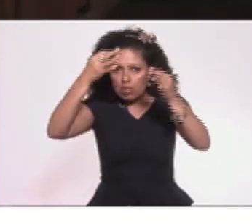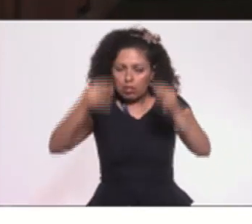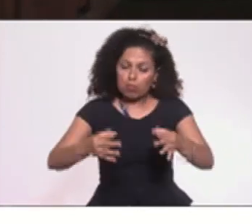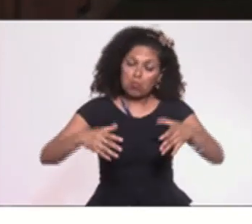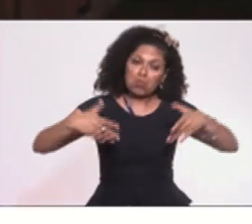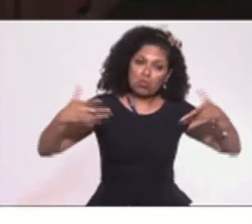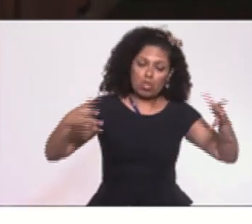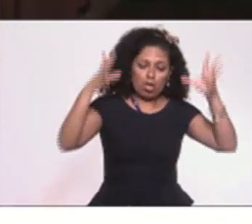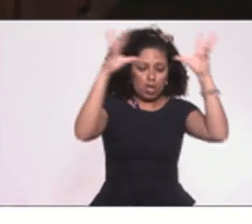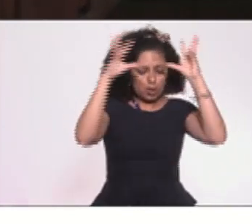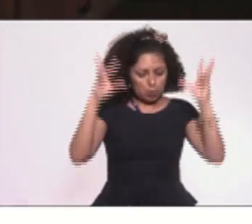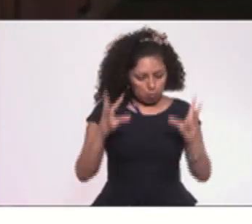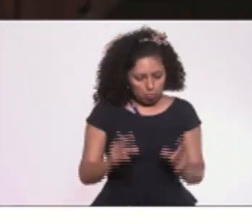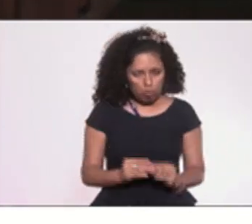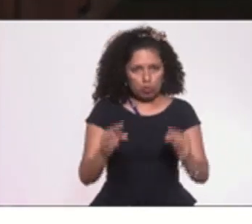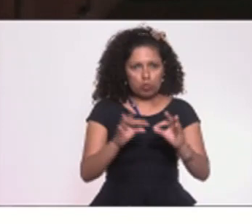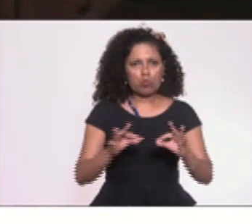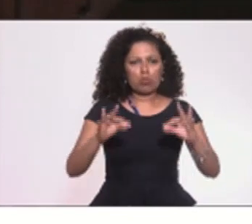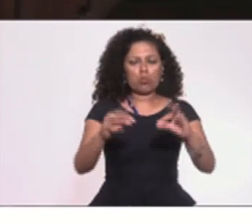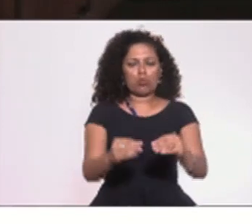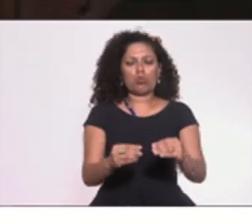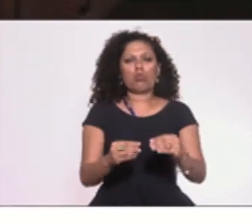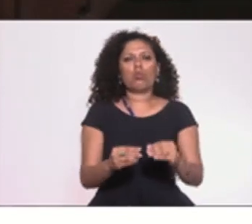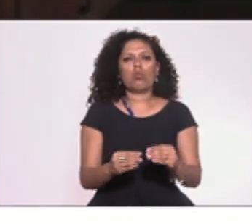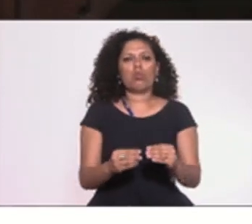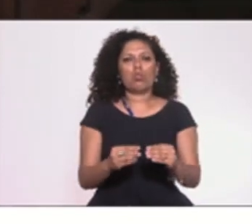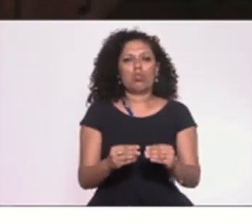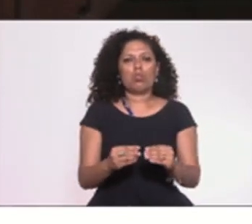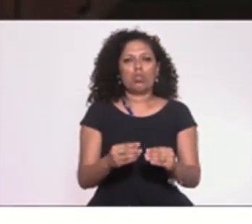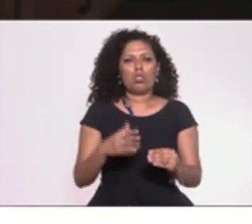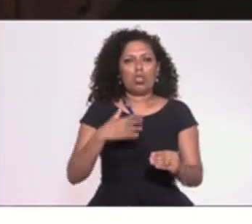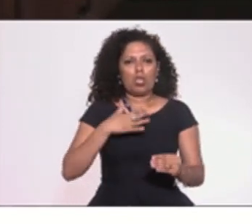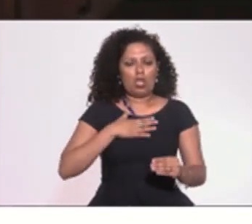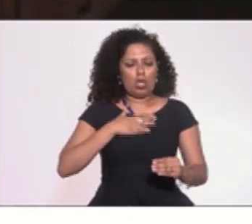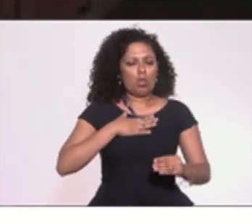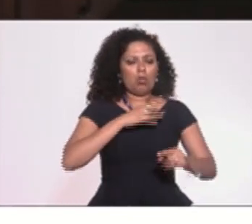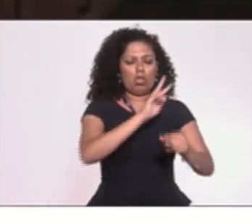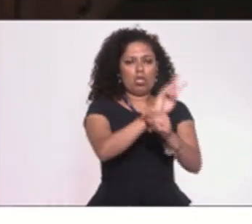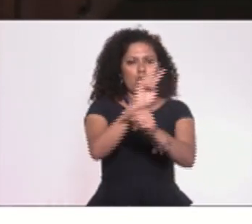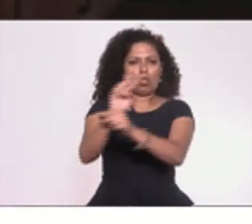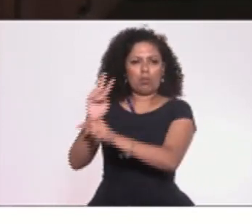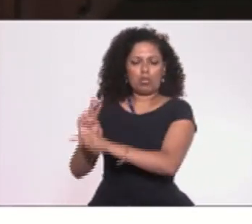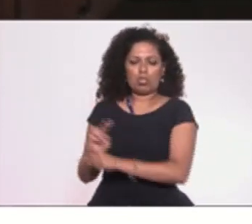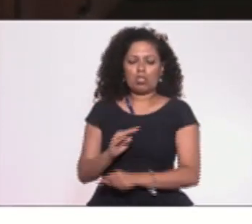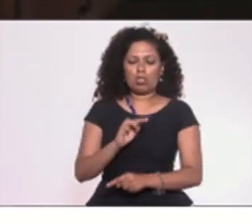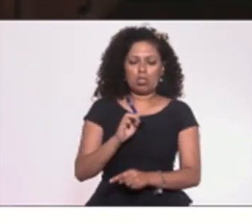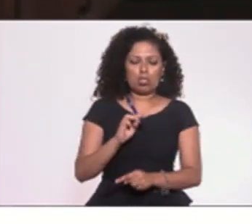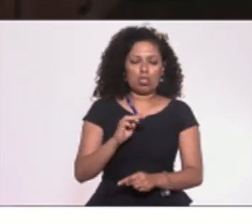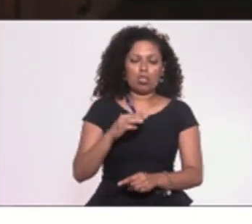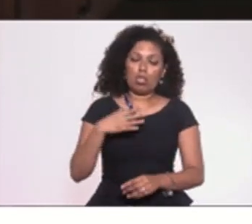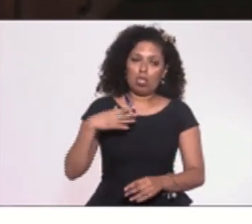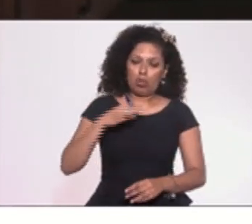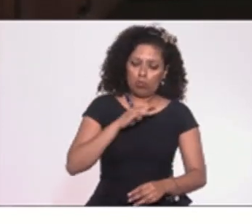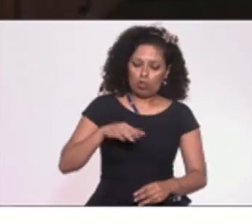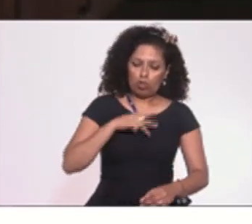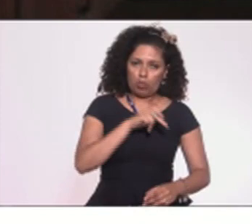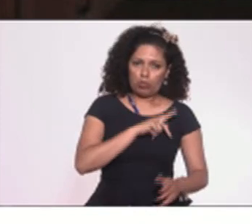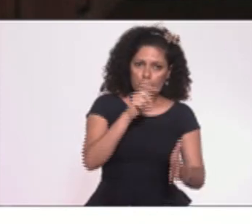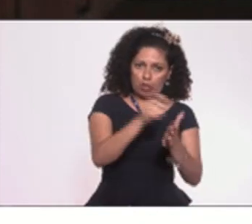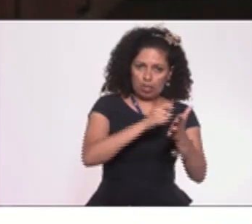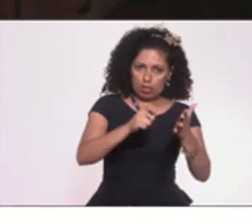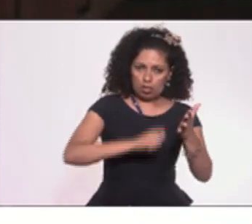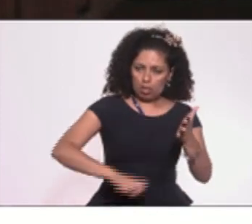Assim posto, perante a minudente representação do Ministério Público, assinada